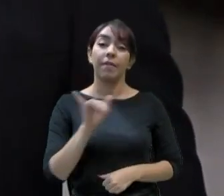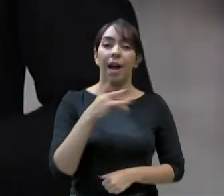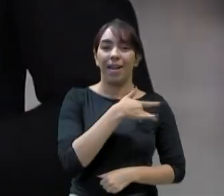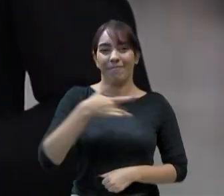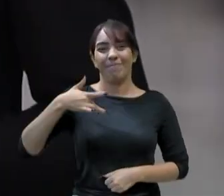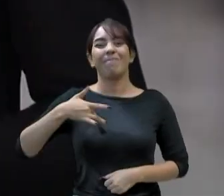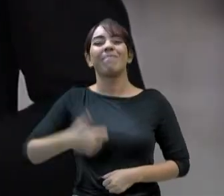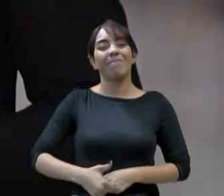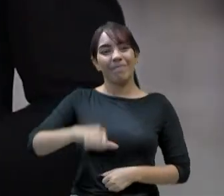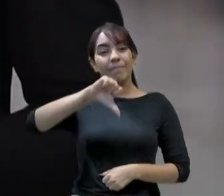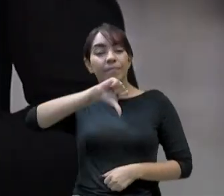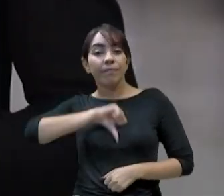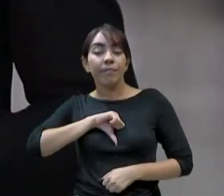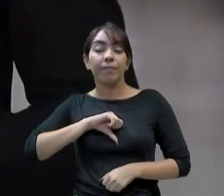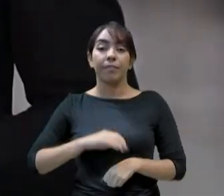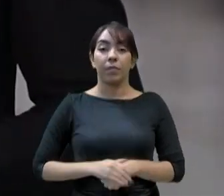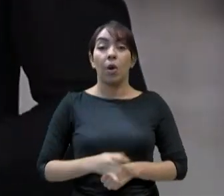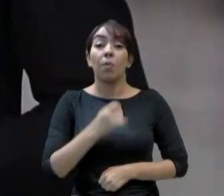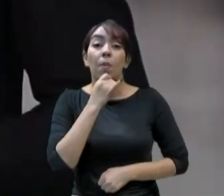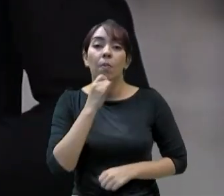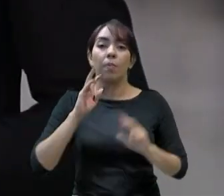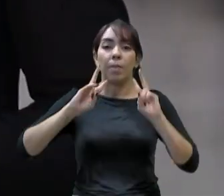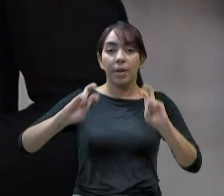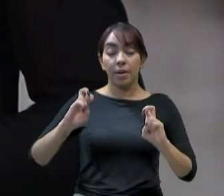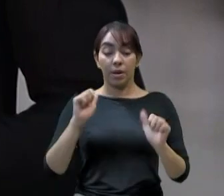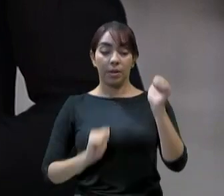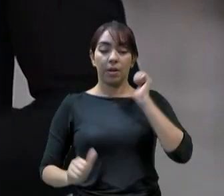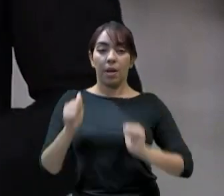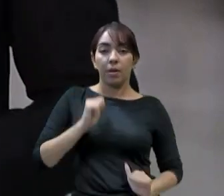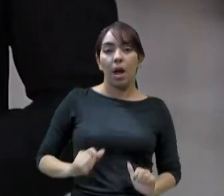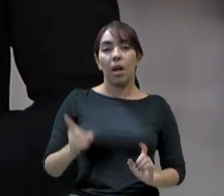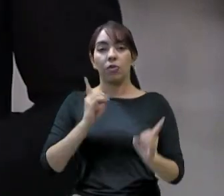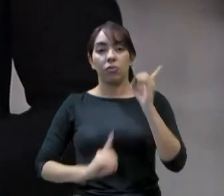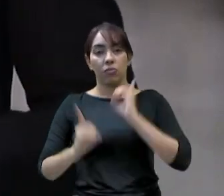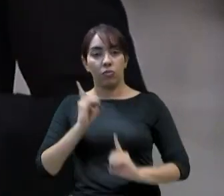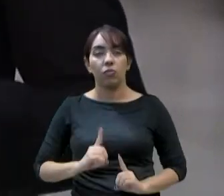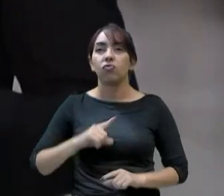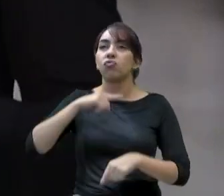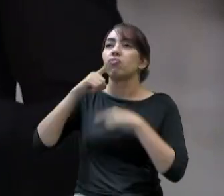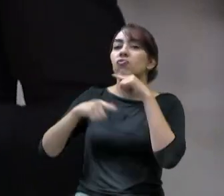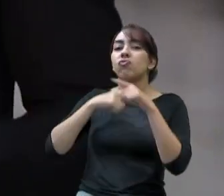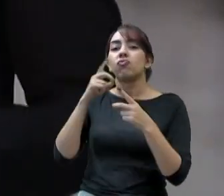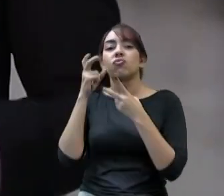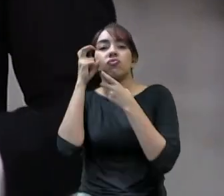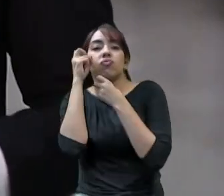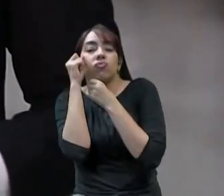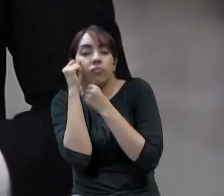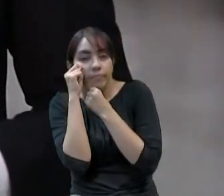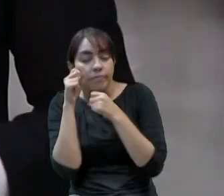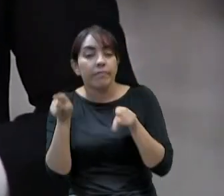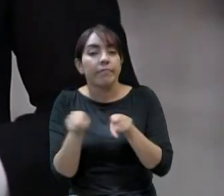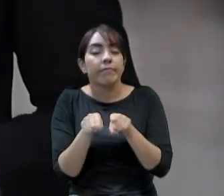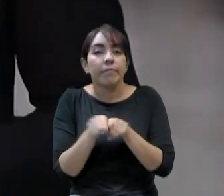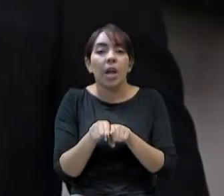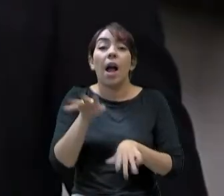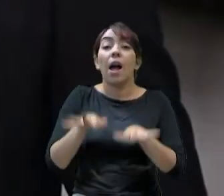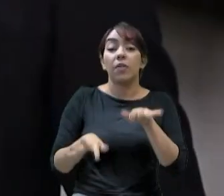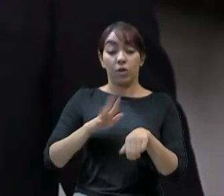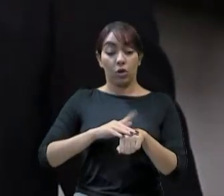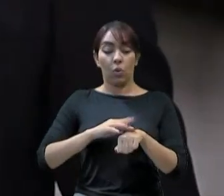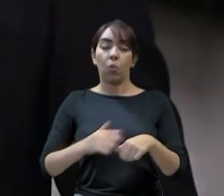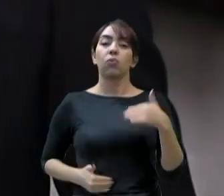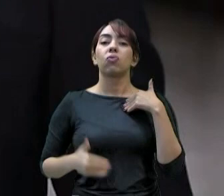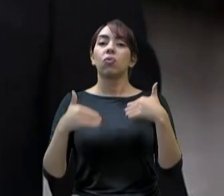trabalhador. Os sintomas incluem ansiedade, depressão, estresse, insônia, perda de autoestima e até mesmo doenças físicas.